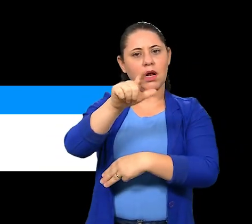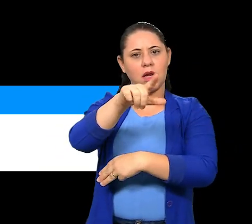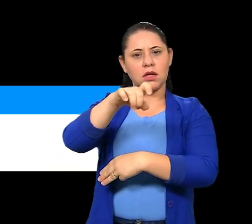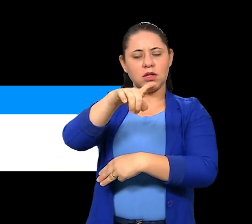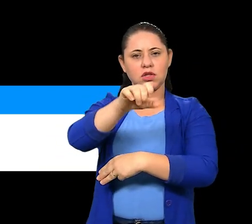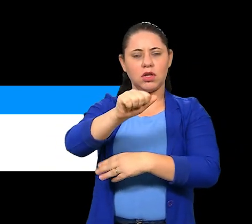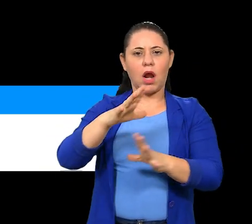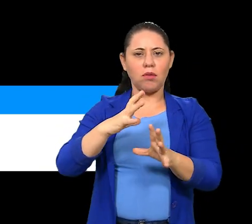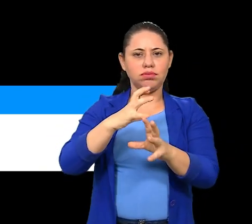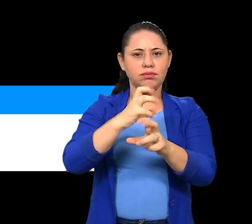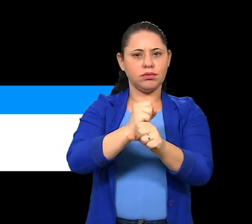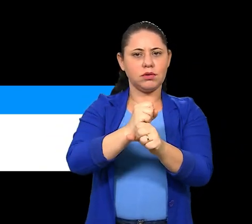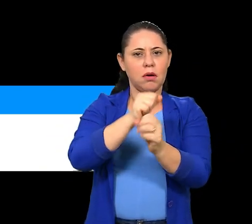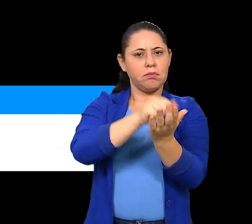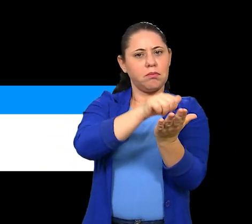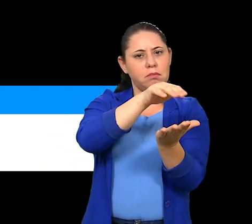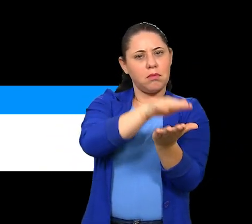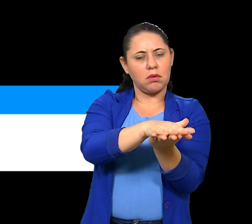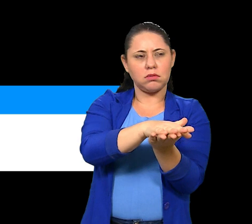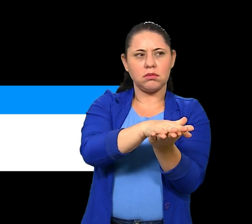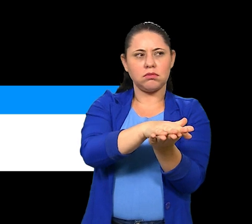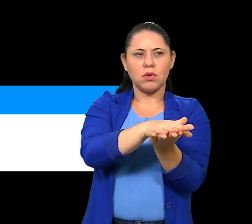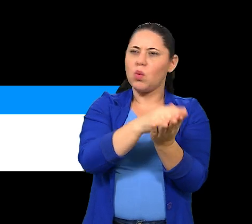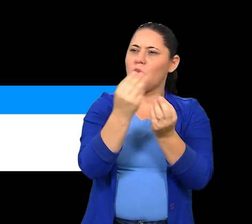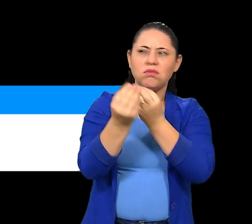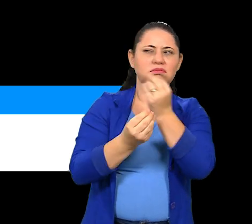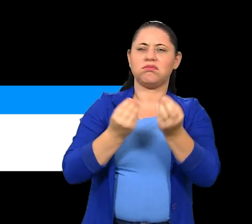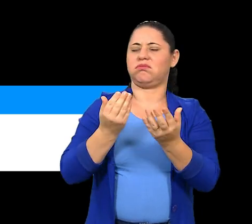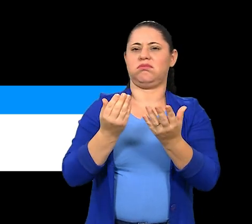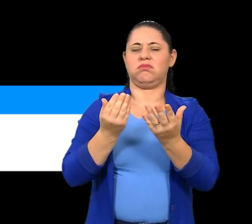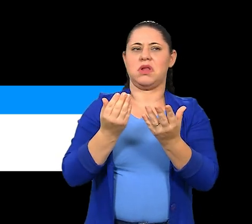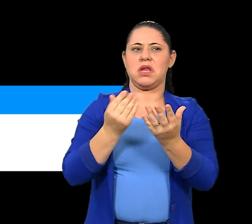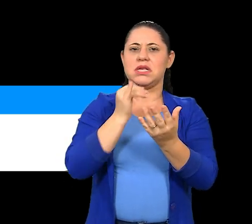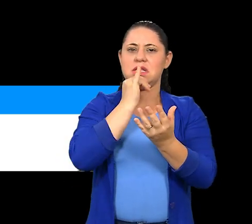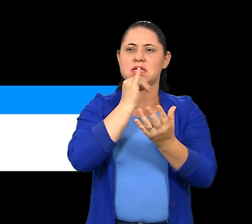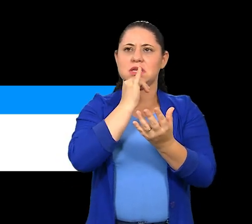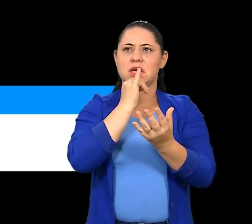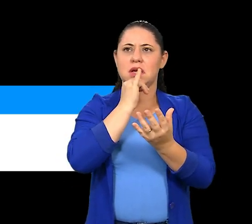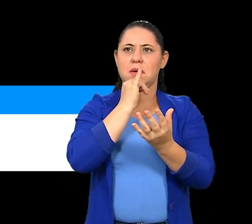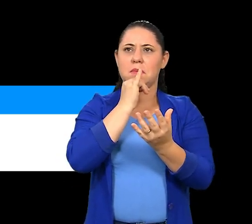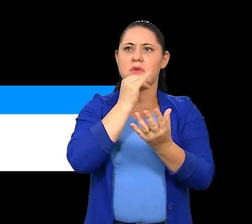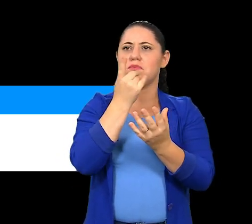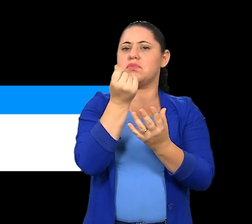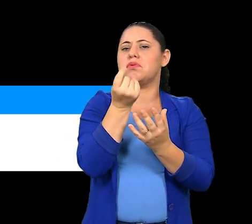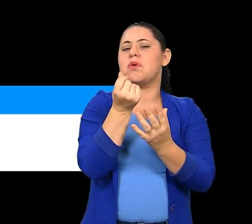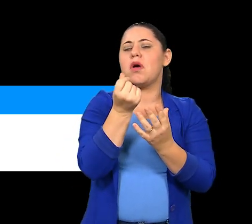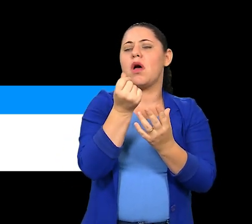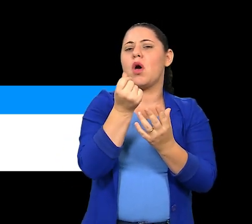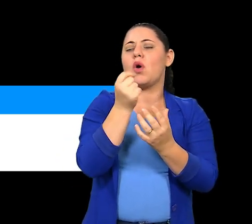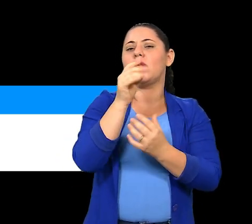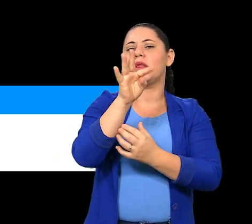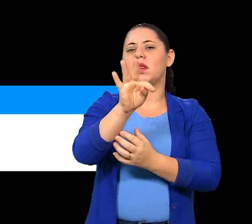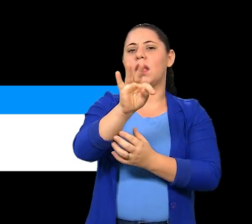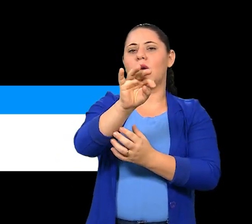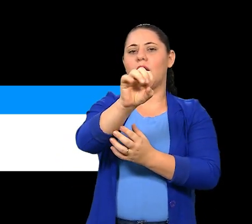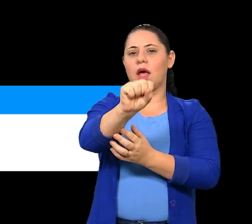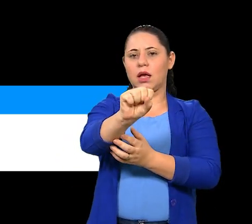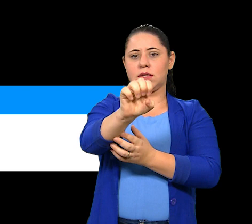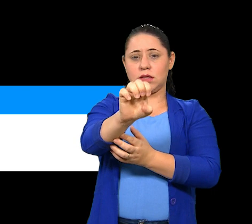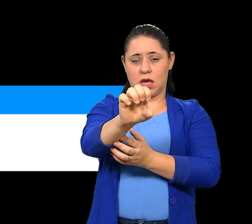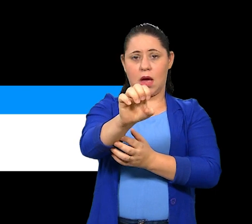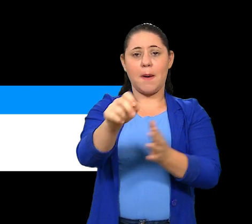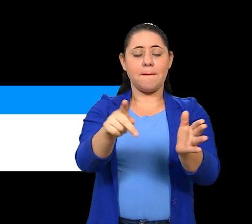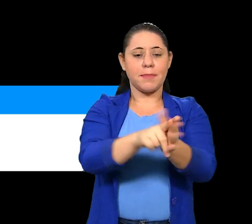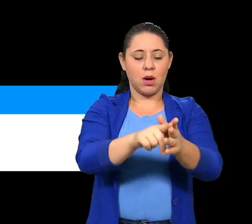a forma como o Ministro Alexandre Moraes calcula essa multa é intrigante ele calculou em cima